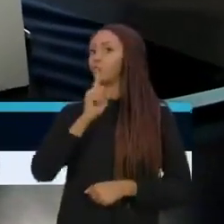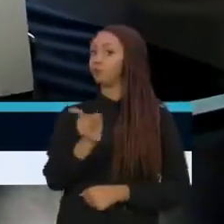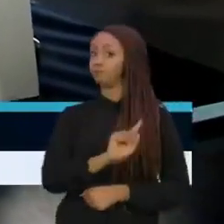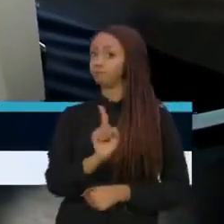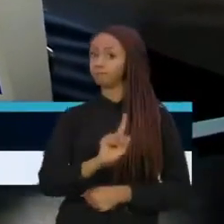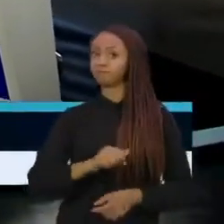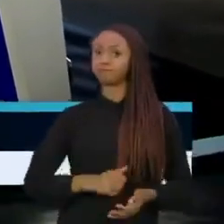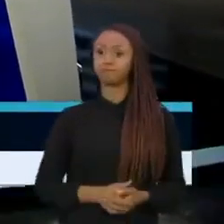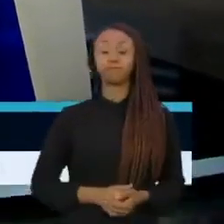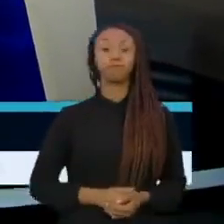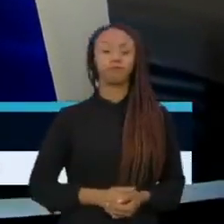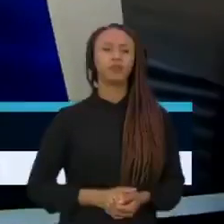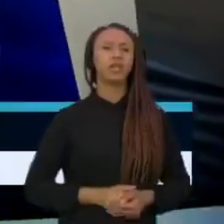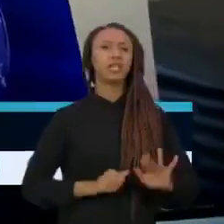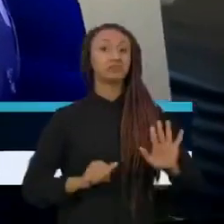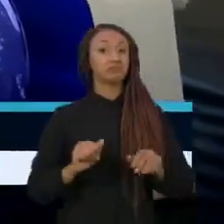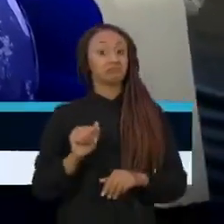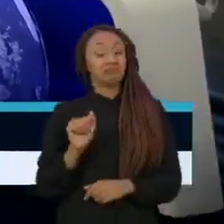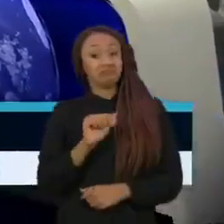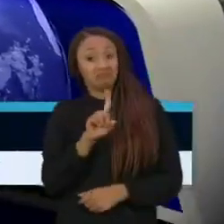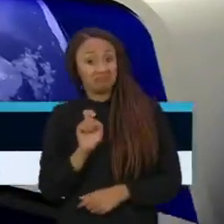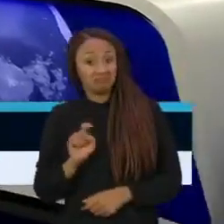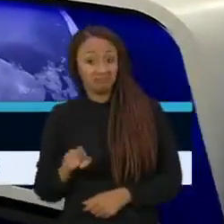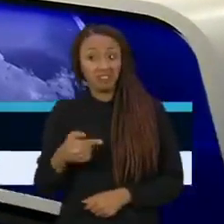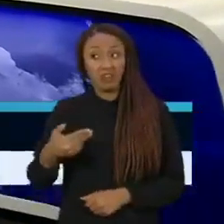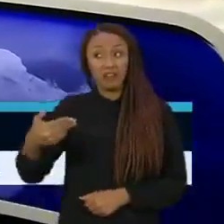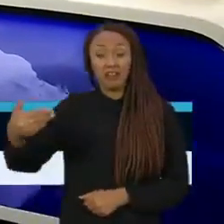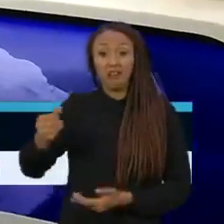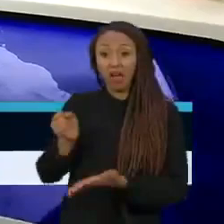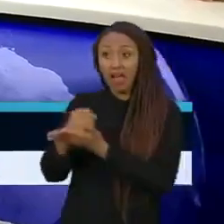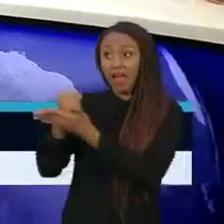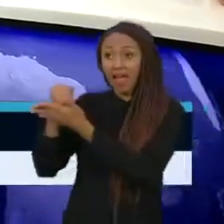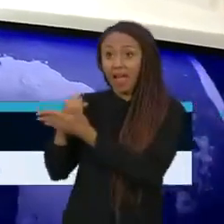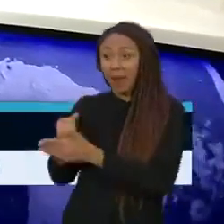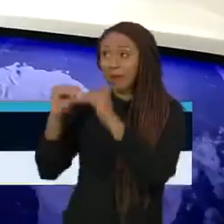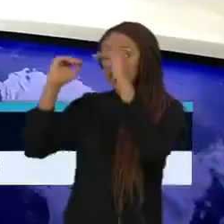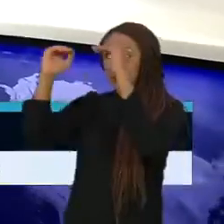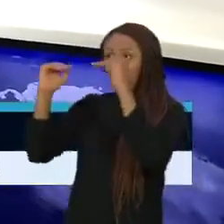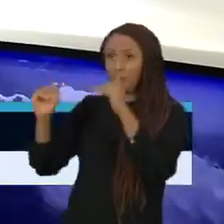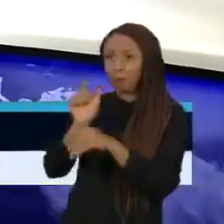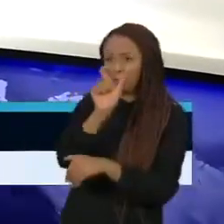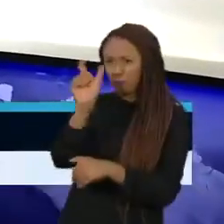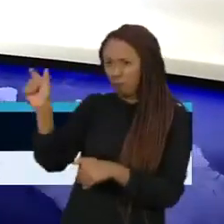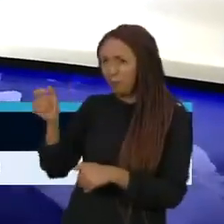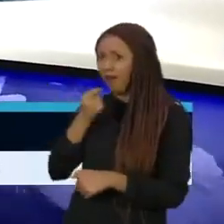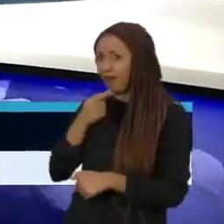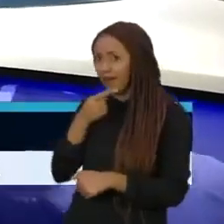Será que veremos em breve nas prateleiras das farmácias remédios com eficácia comprovada contra a Covid?